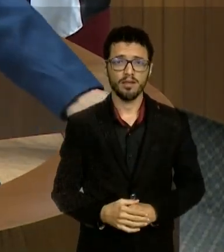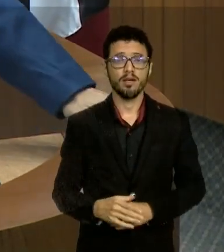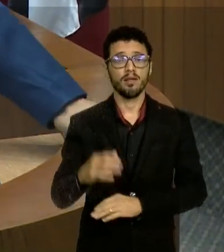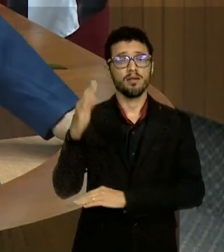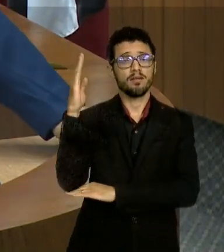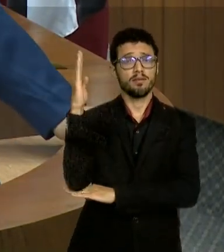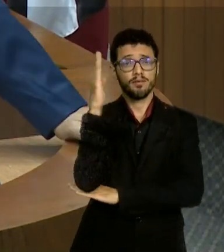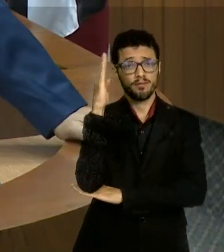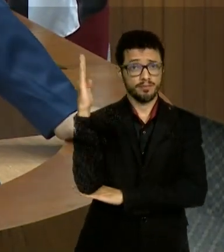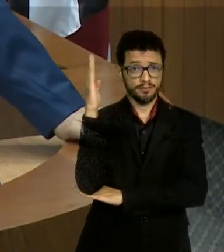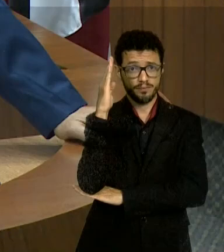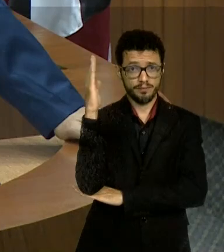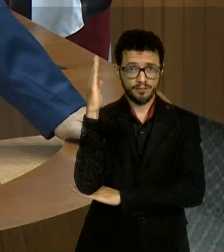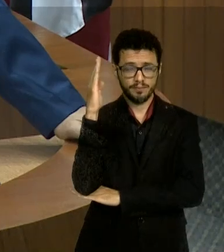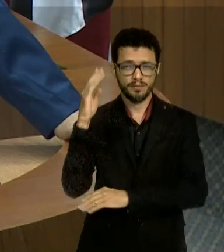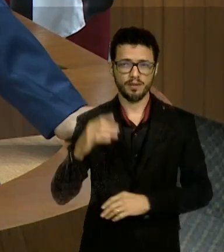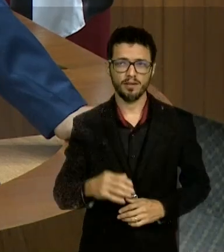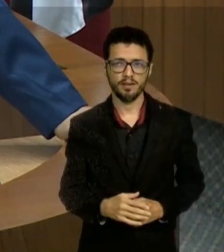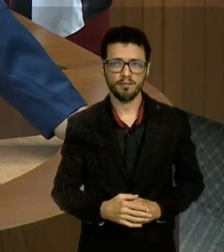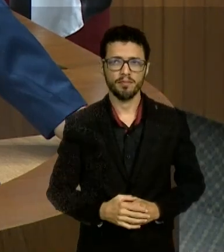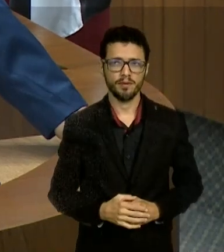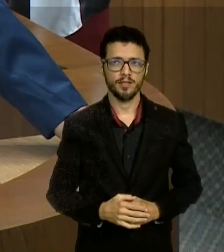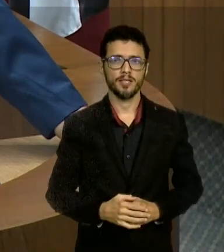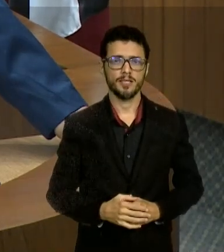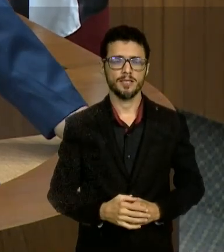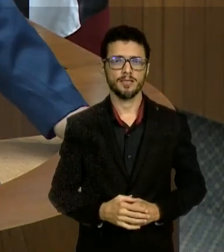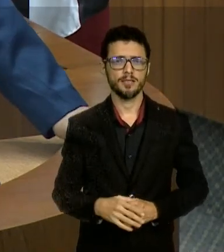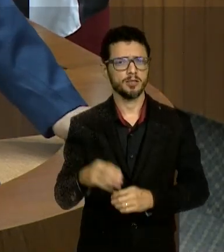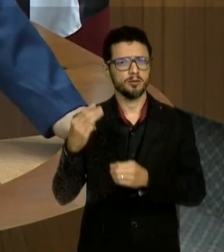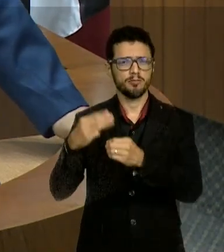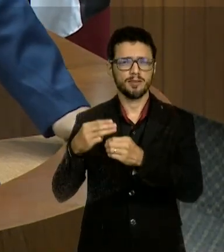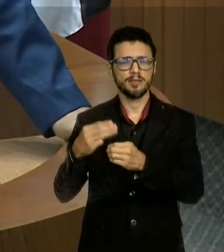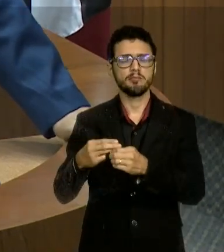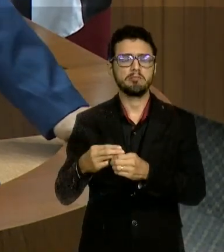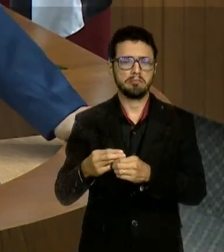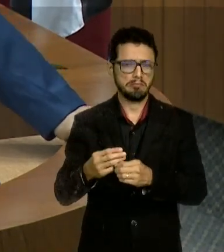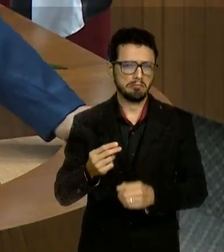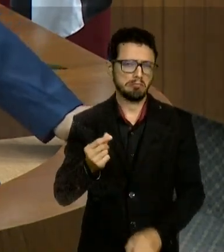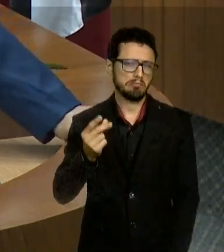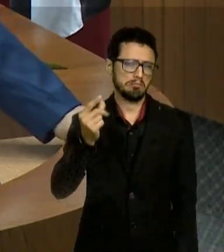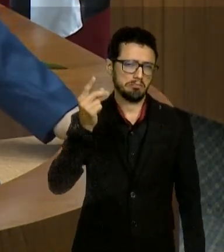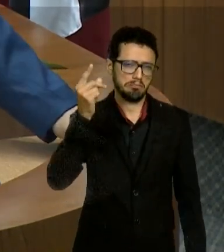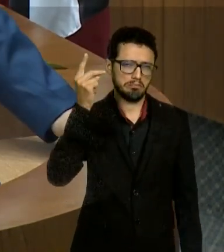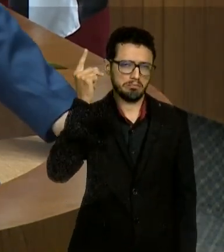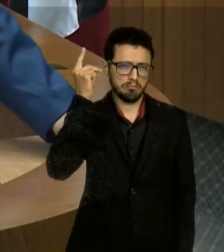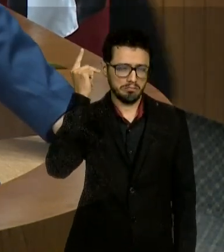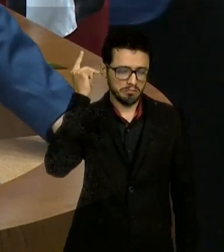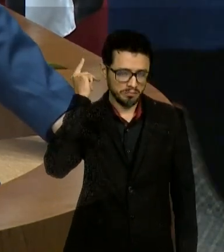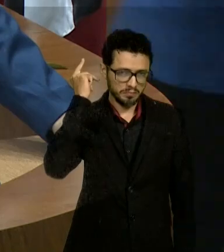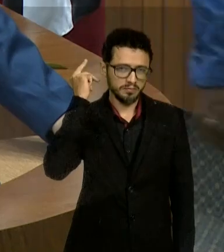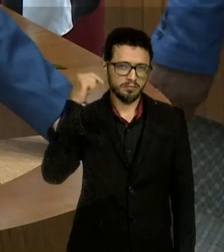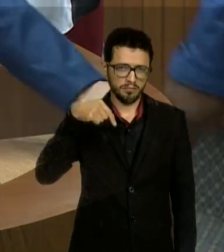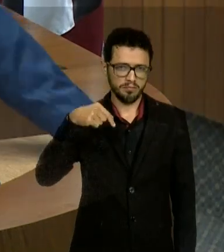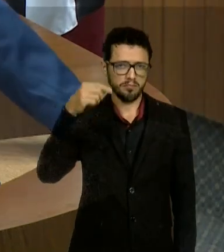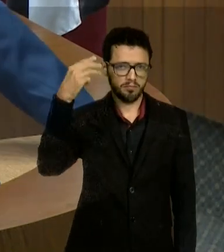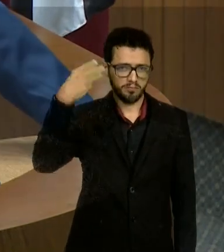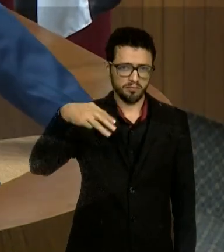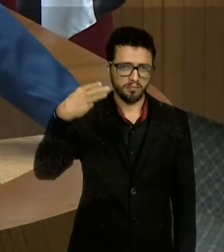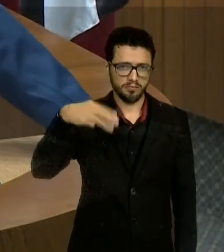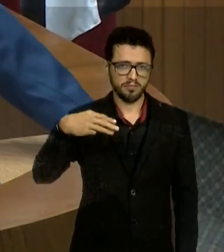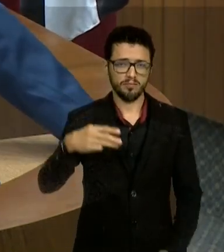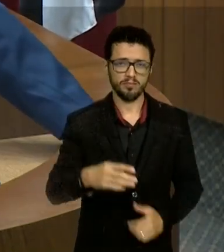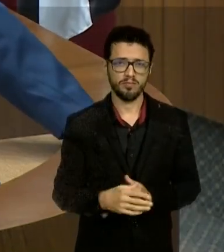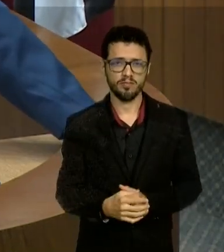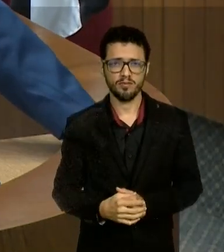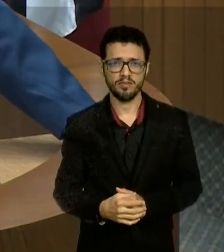Alcântara, sendo um dos municípios mais antigos do Maranhão, de fato,